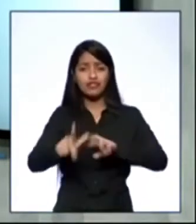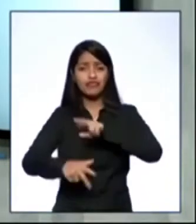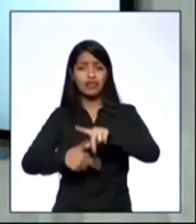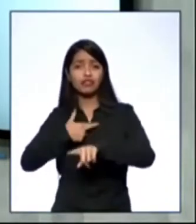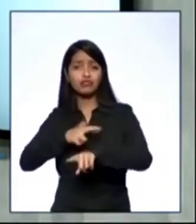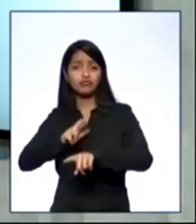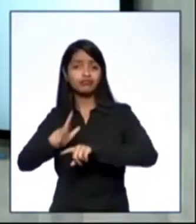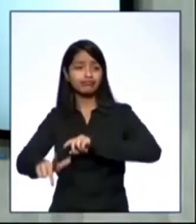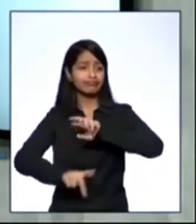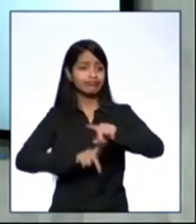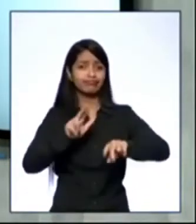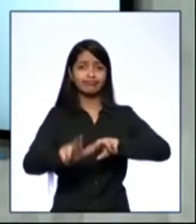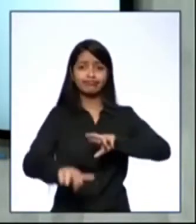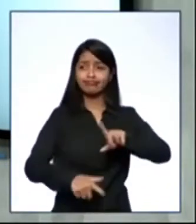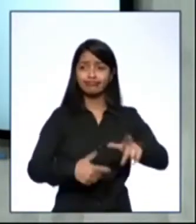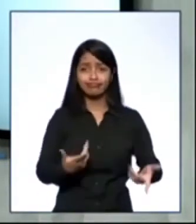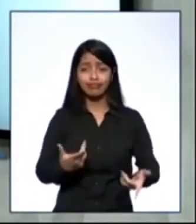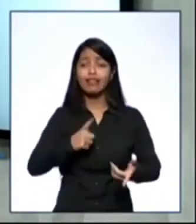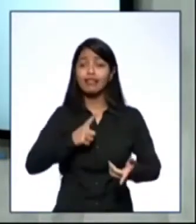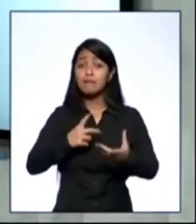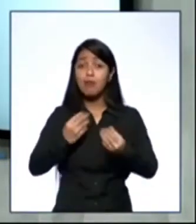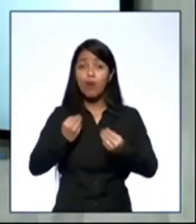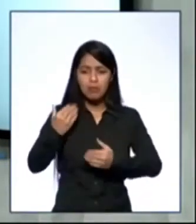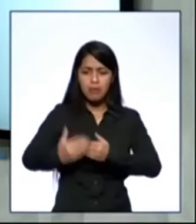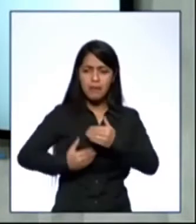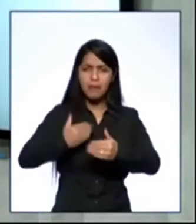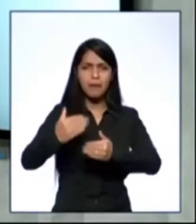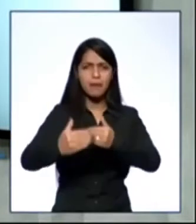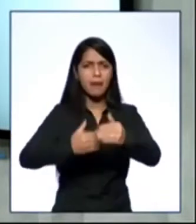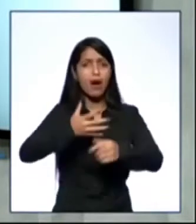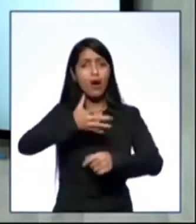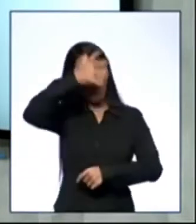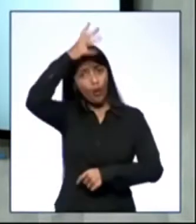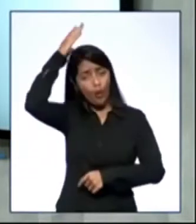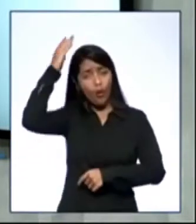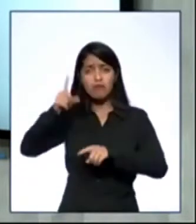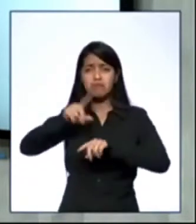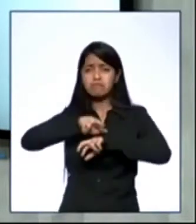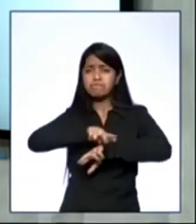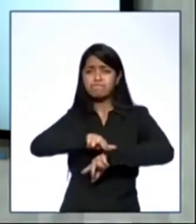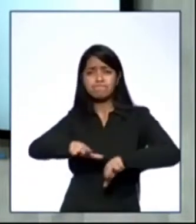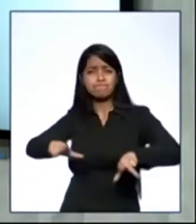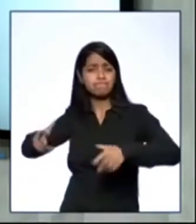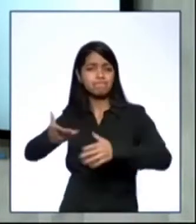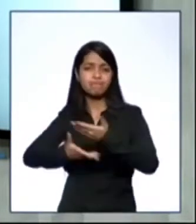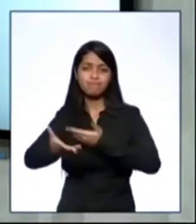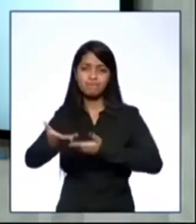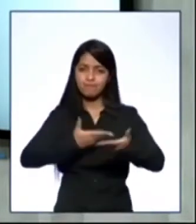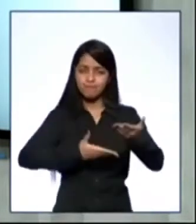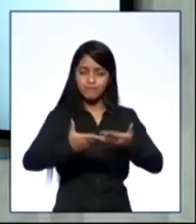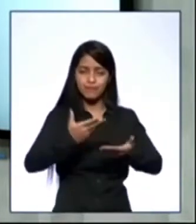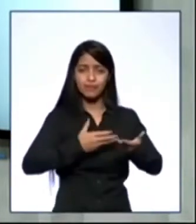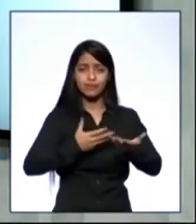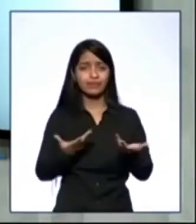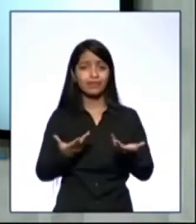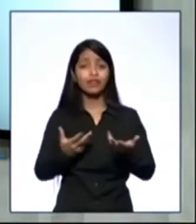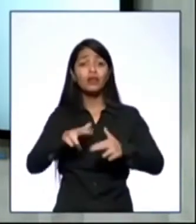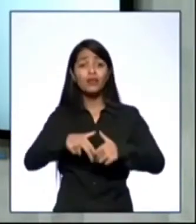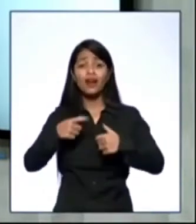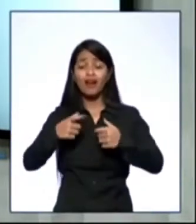de processo muito significativo na história romana. Roma é plural, é heterogênea. Por que é heterogênea? Porque é muito